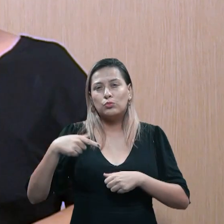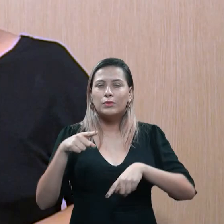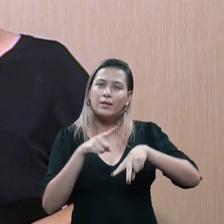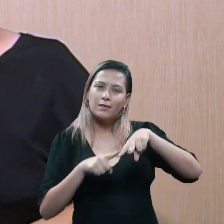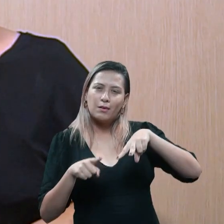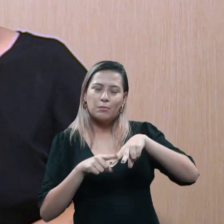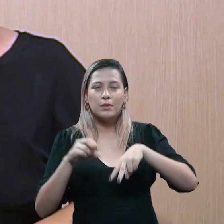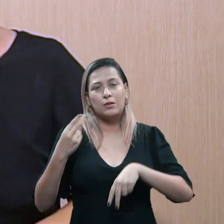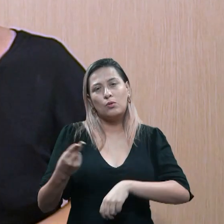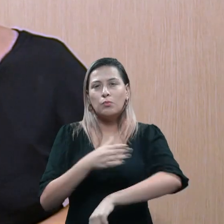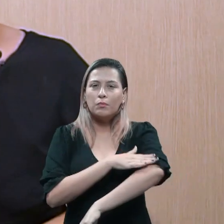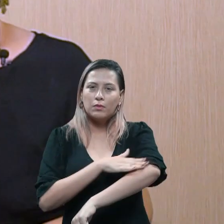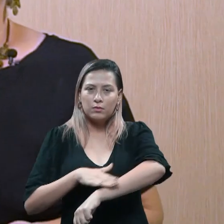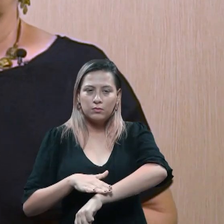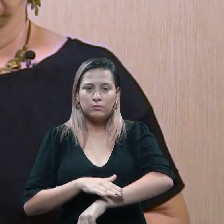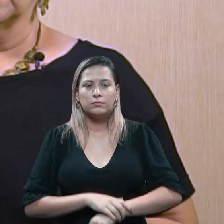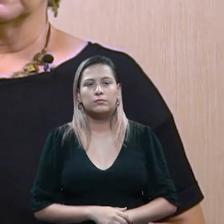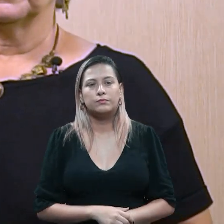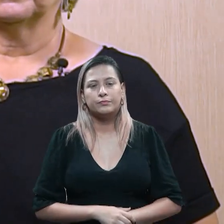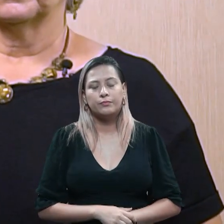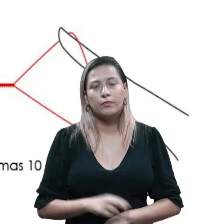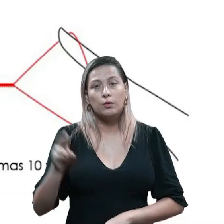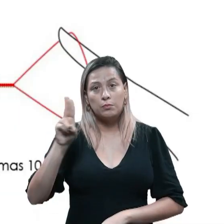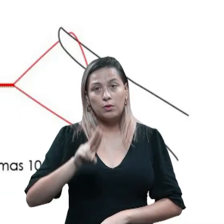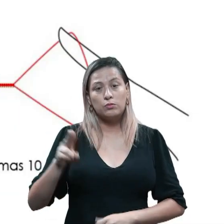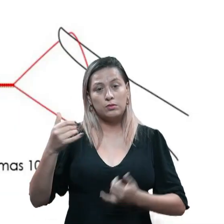braços. Para a epilação com linha,